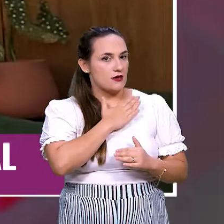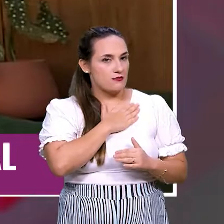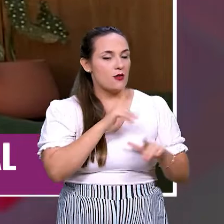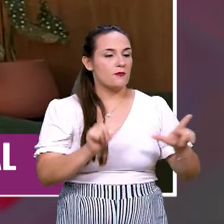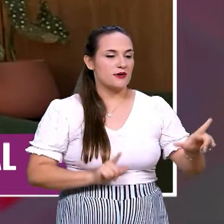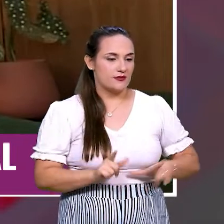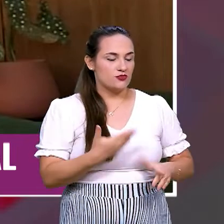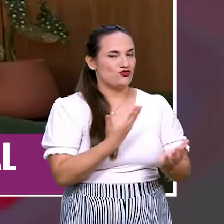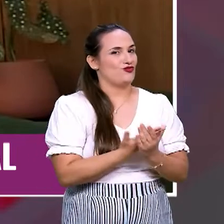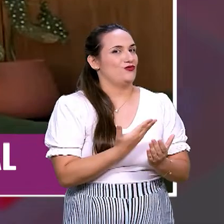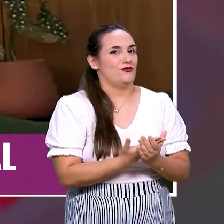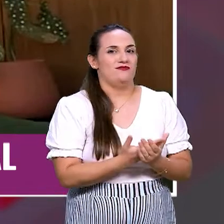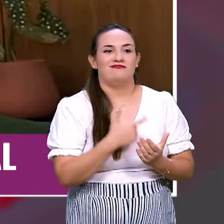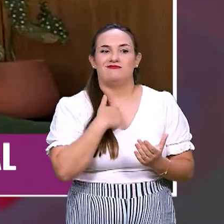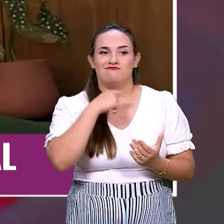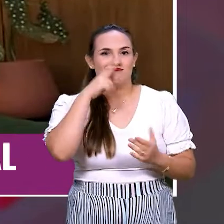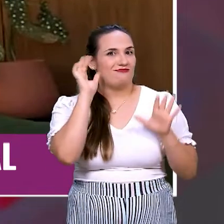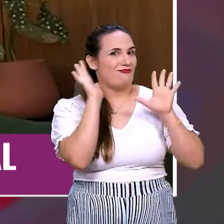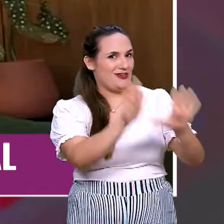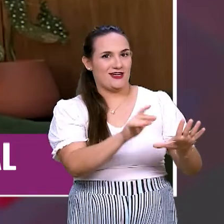primos estudaram, eu